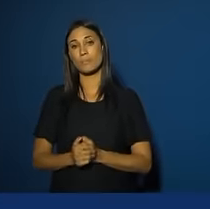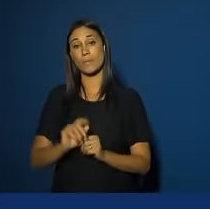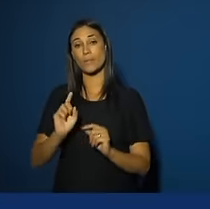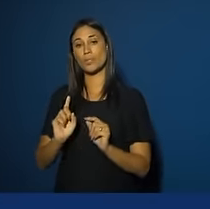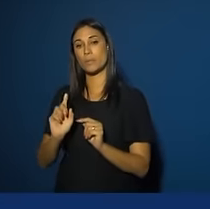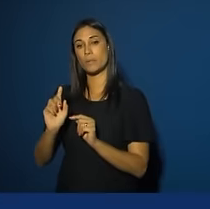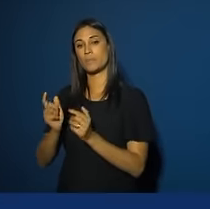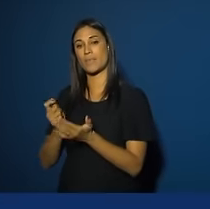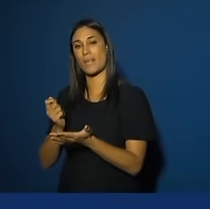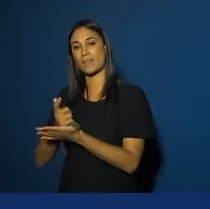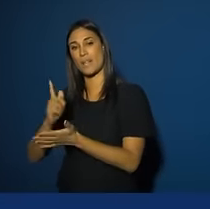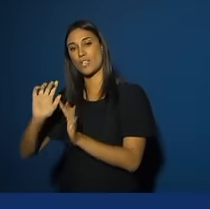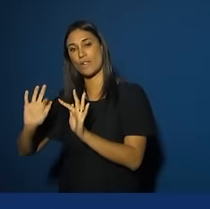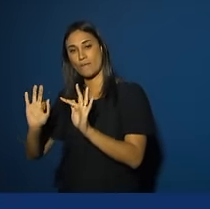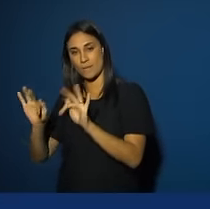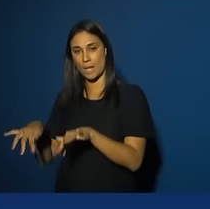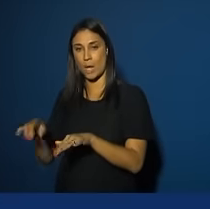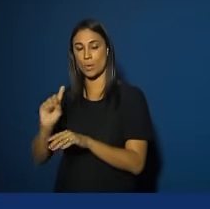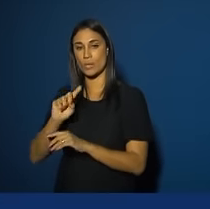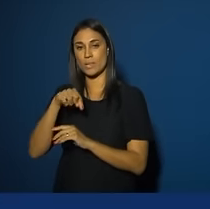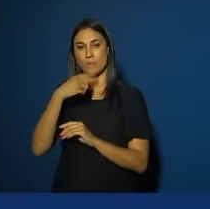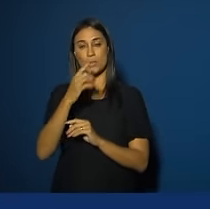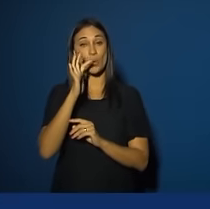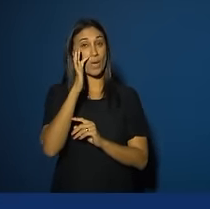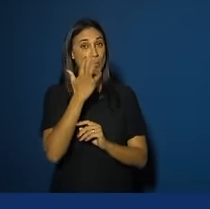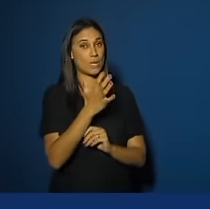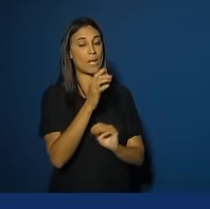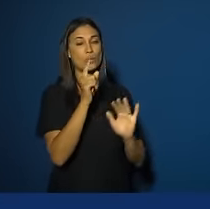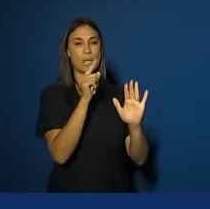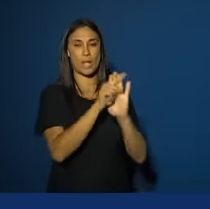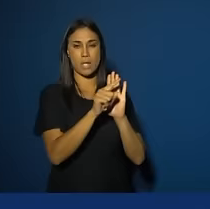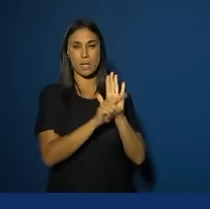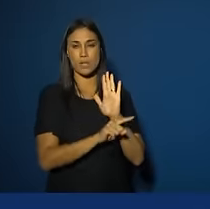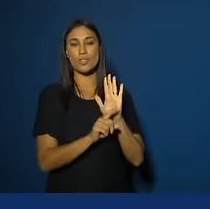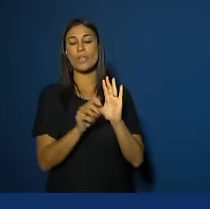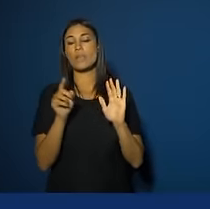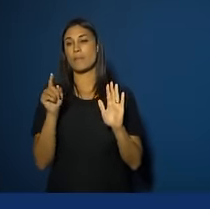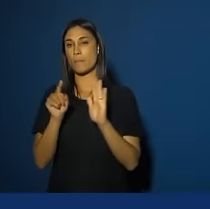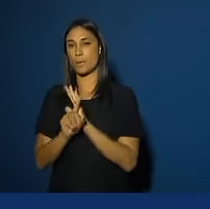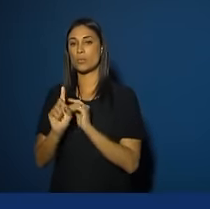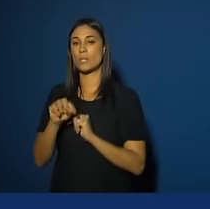eu vou anunciar só o resultado da nossa enquete e fazer essa